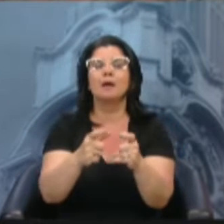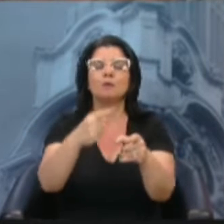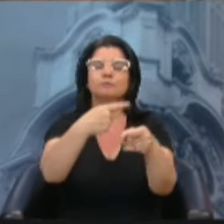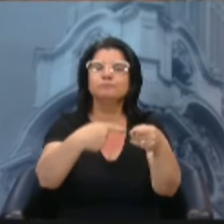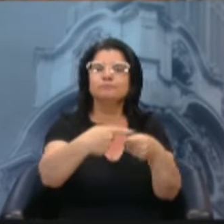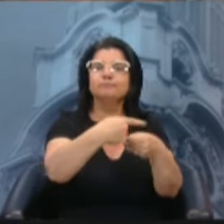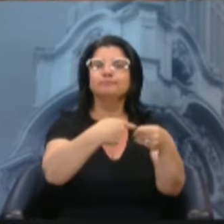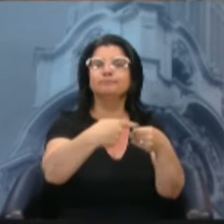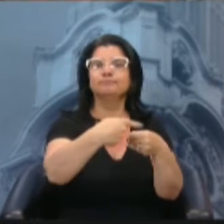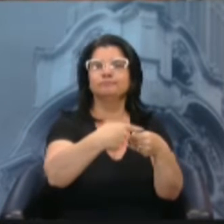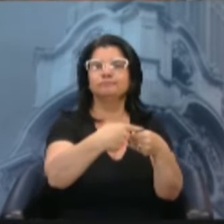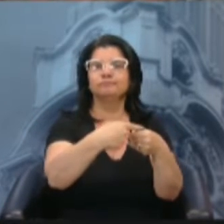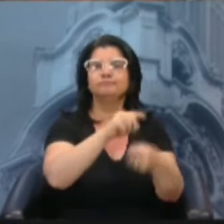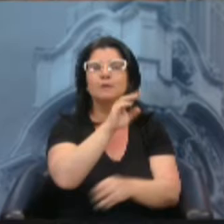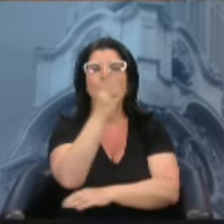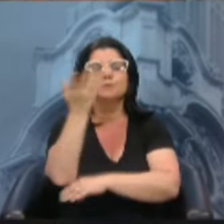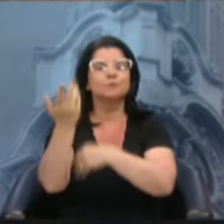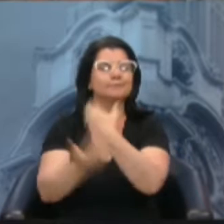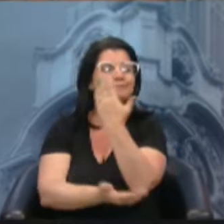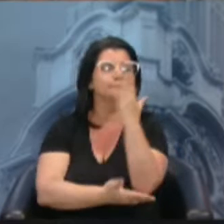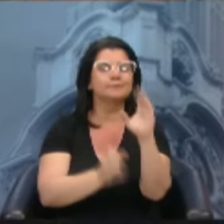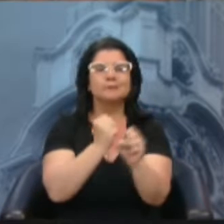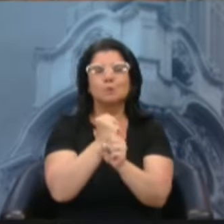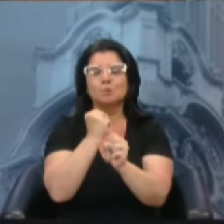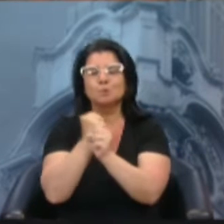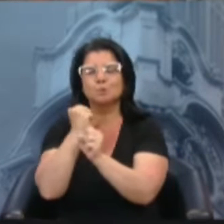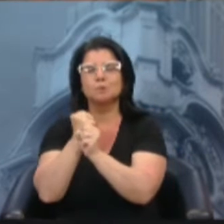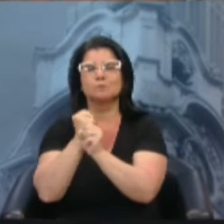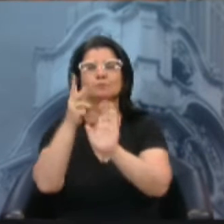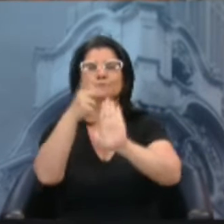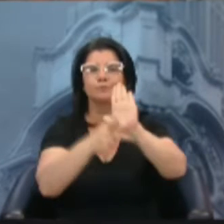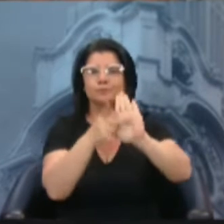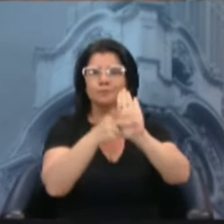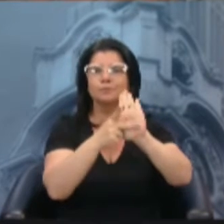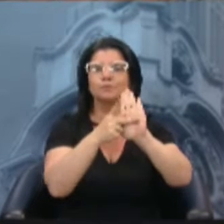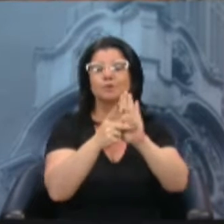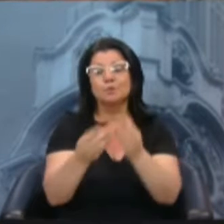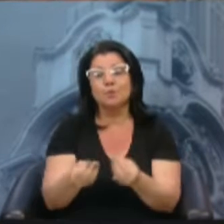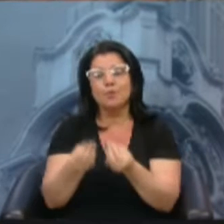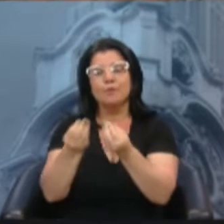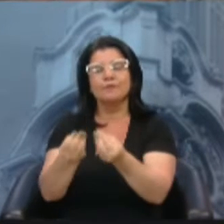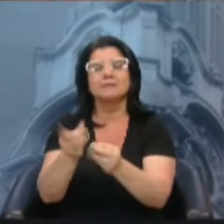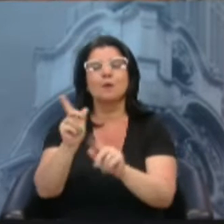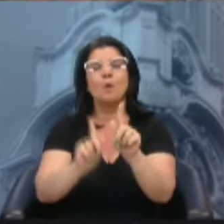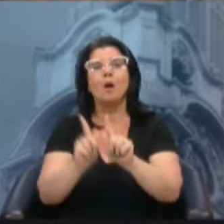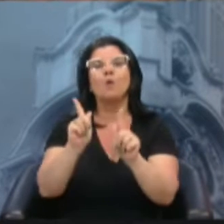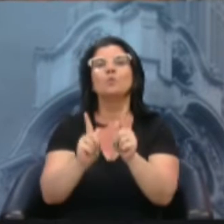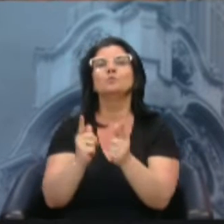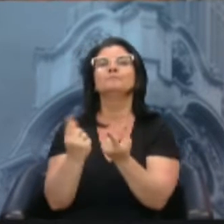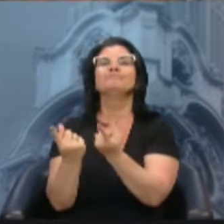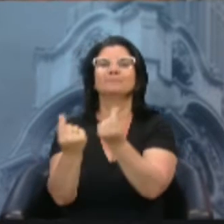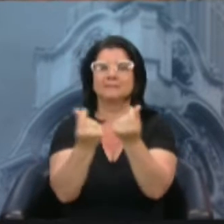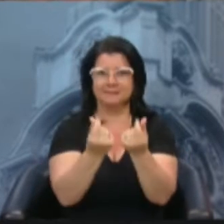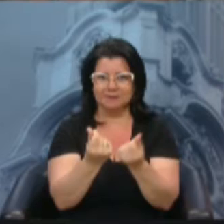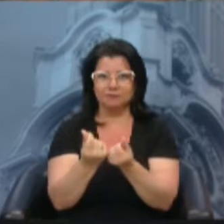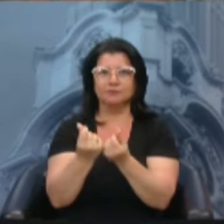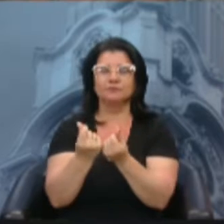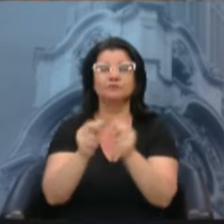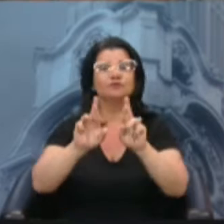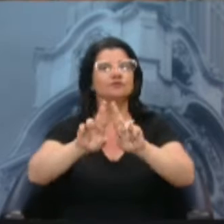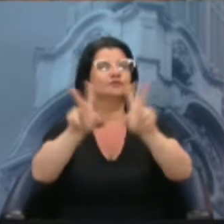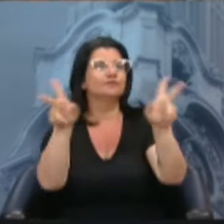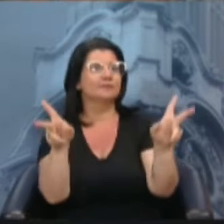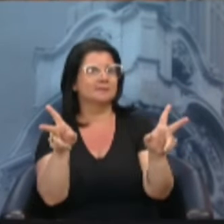enfim, urbanisticamente, na construção do projeto, concedeu, né, alguns incentivos urbanísticos diferenciados,